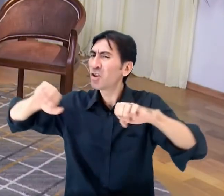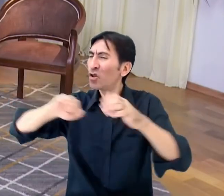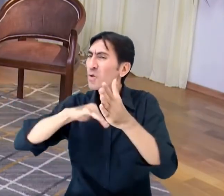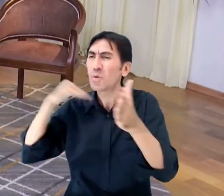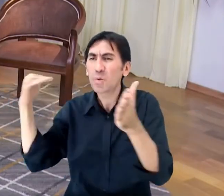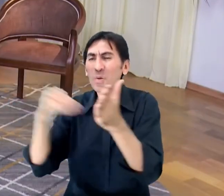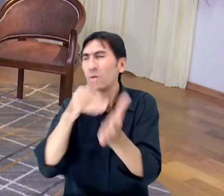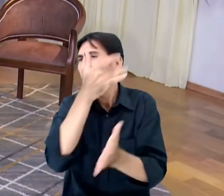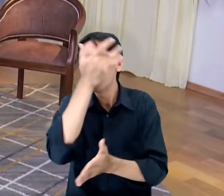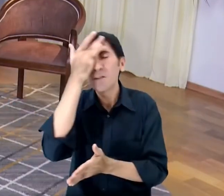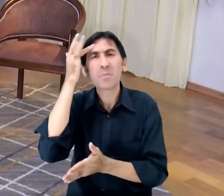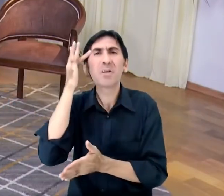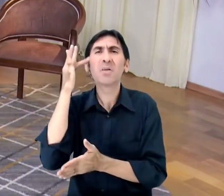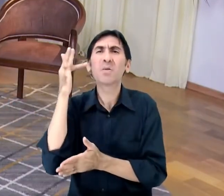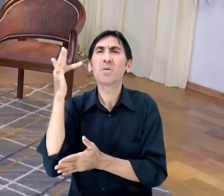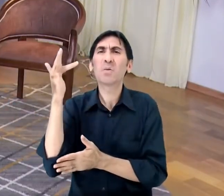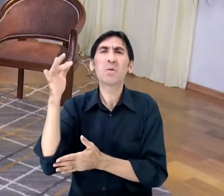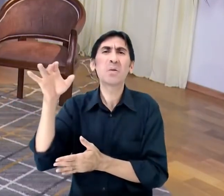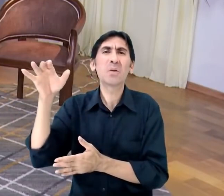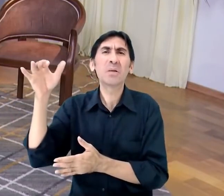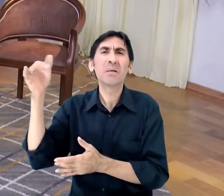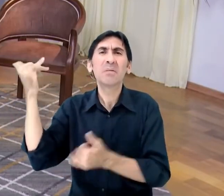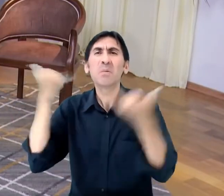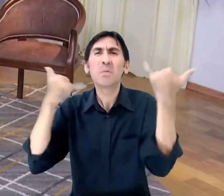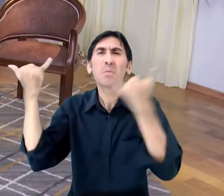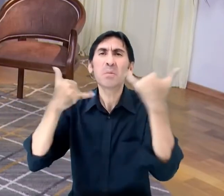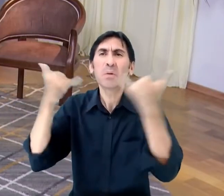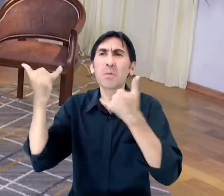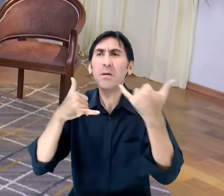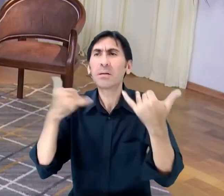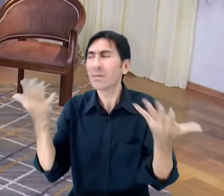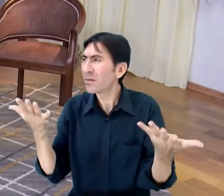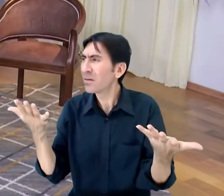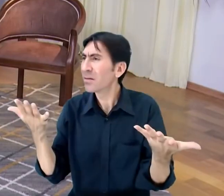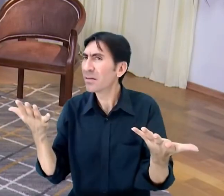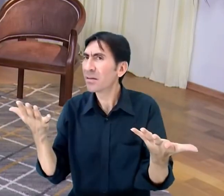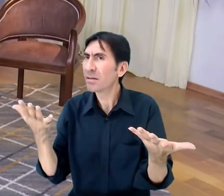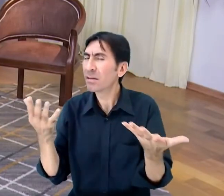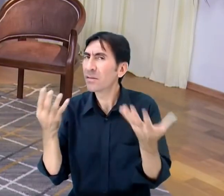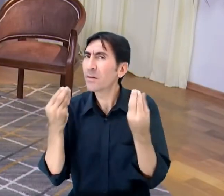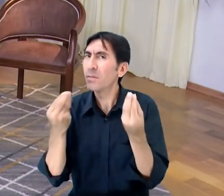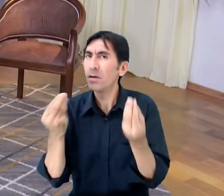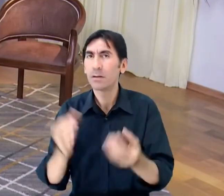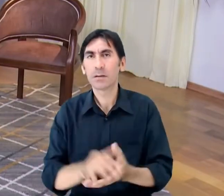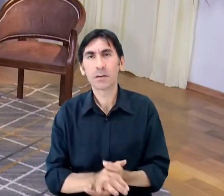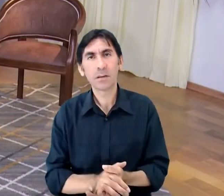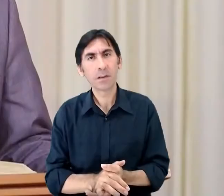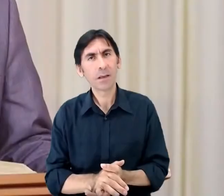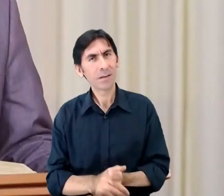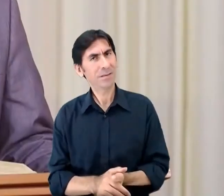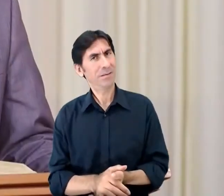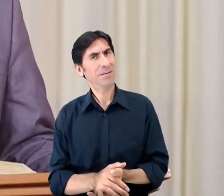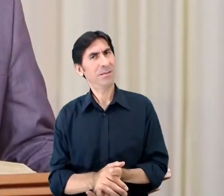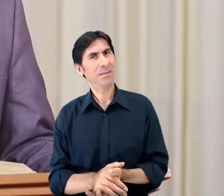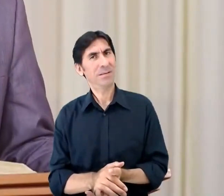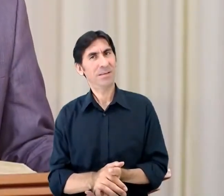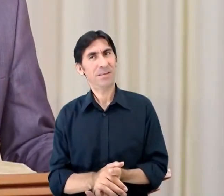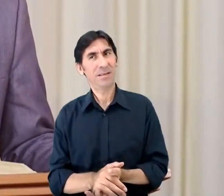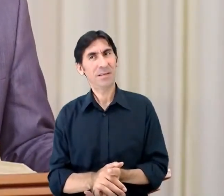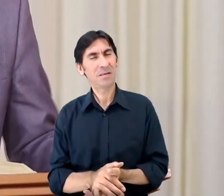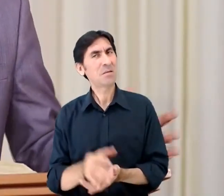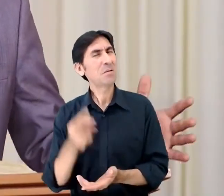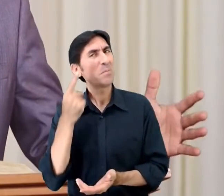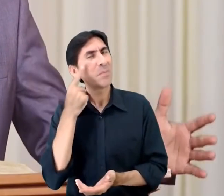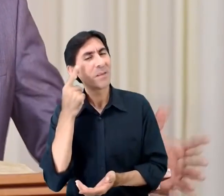Seria muito bom se em nossa cidade as pessoas pudessem falar a mesma coisa, não é verdade? Olha,